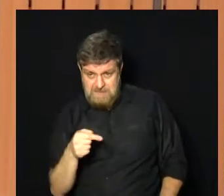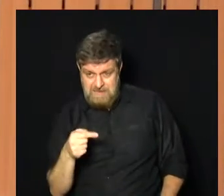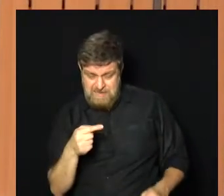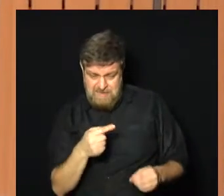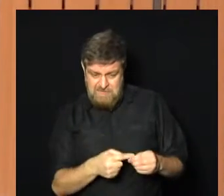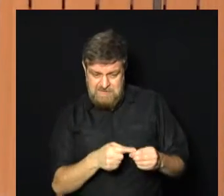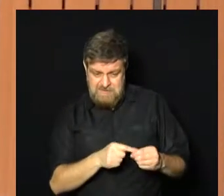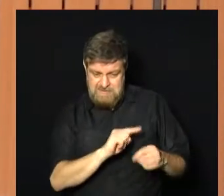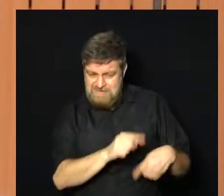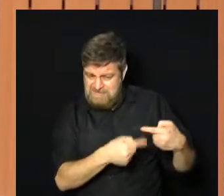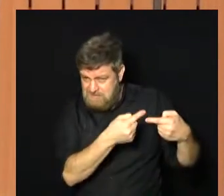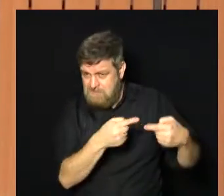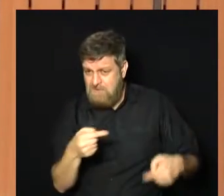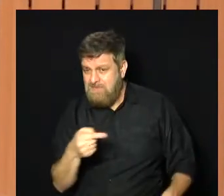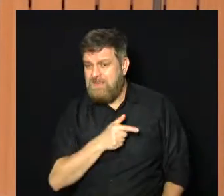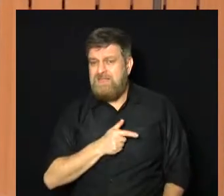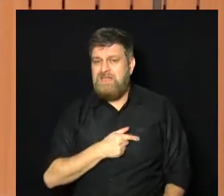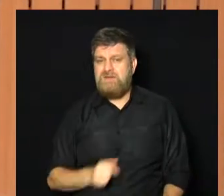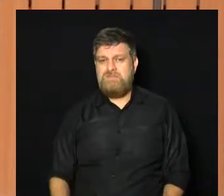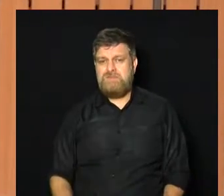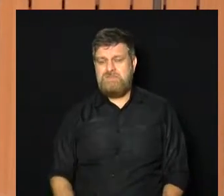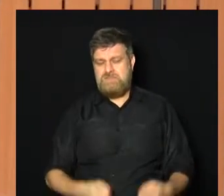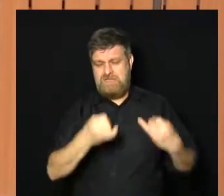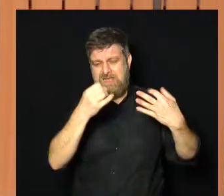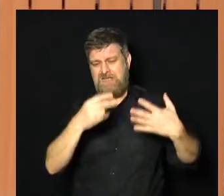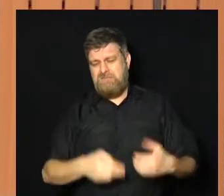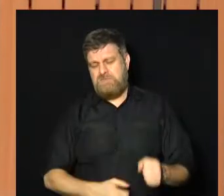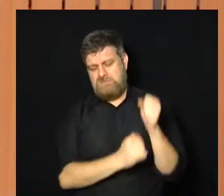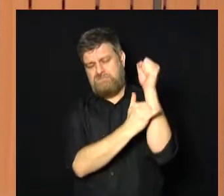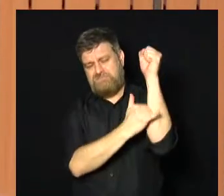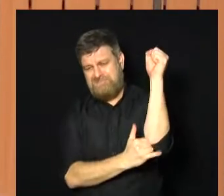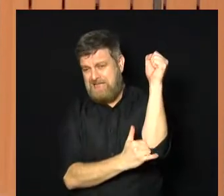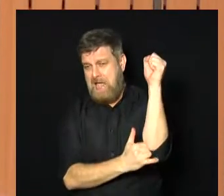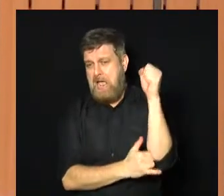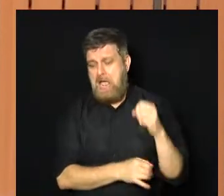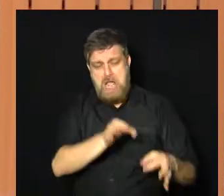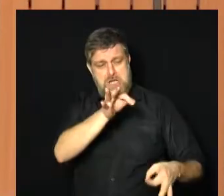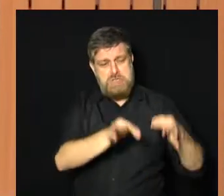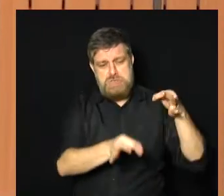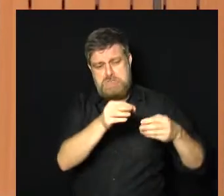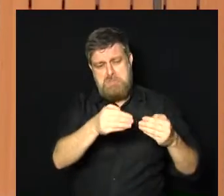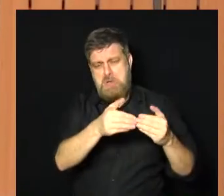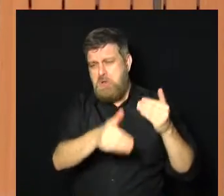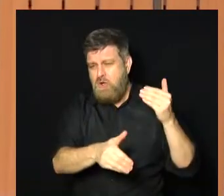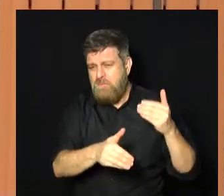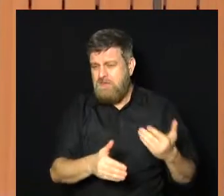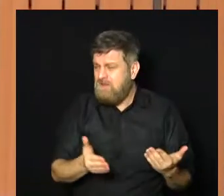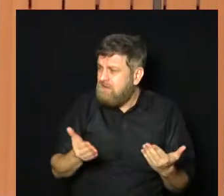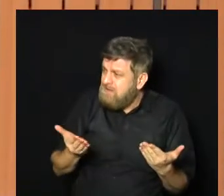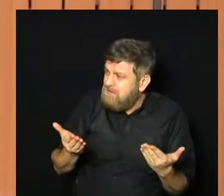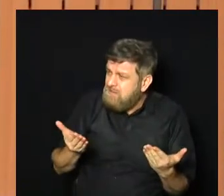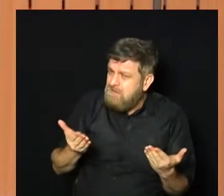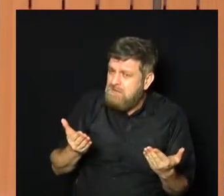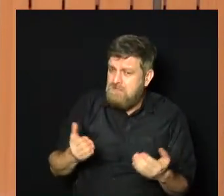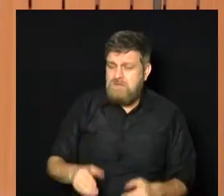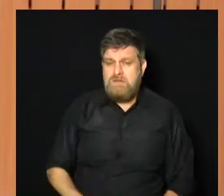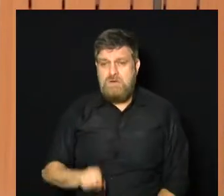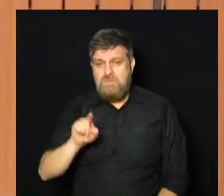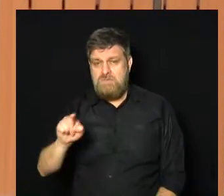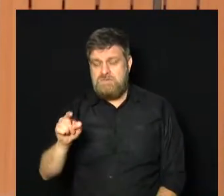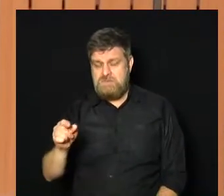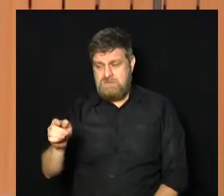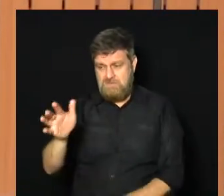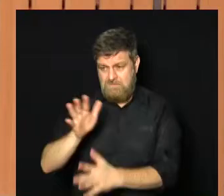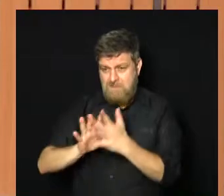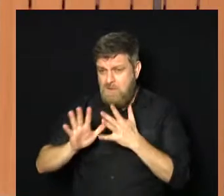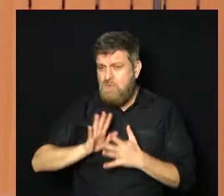esse falso argumento, né, de que isso não seria possível juridicamente, né? E como você disse, pelo que eu entendi,